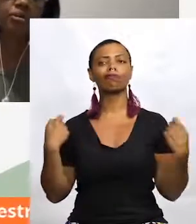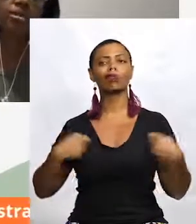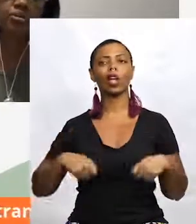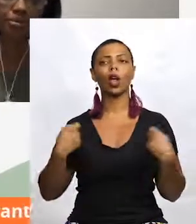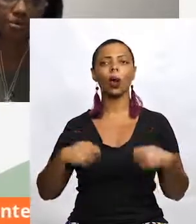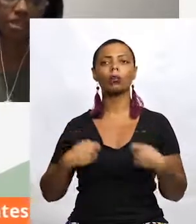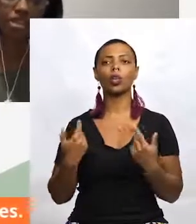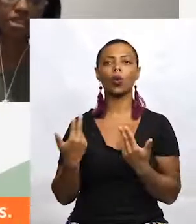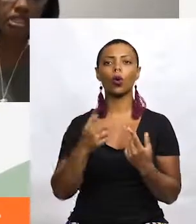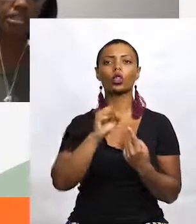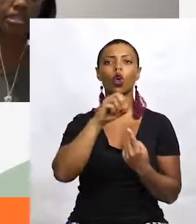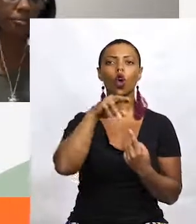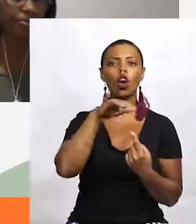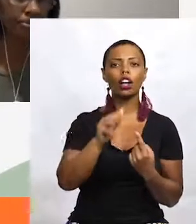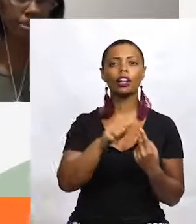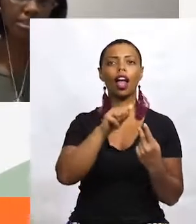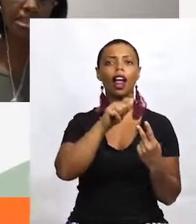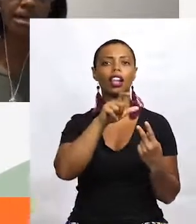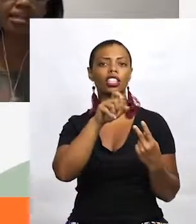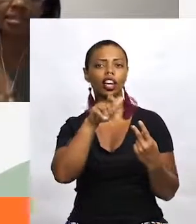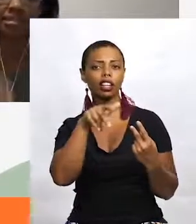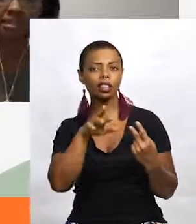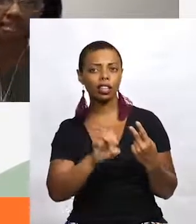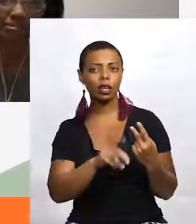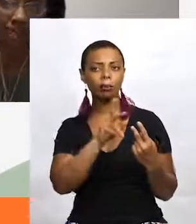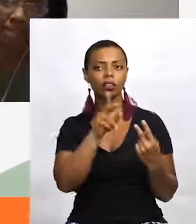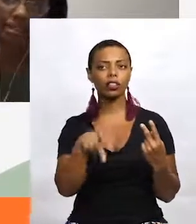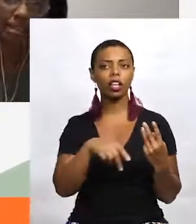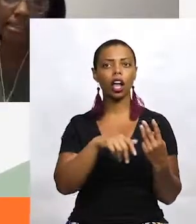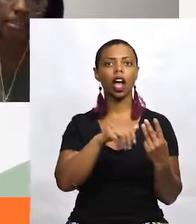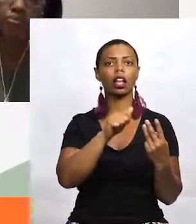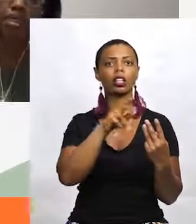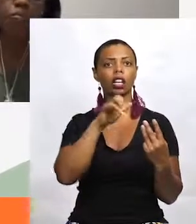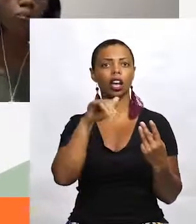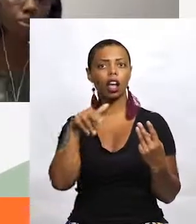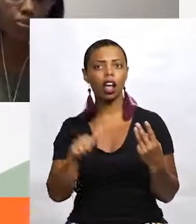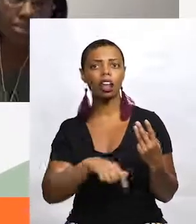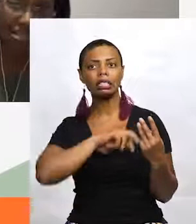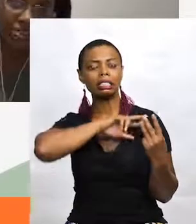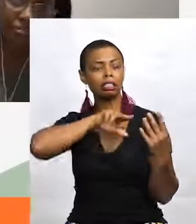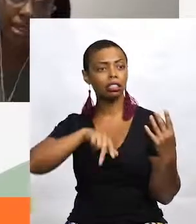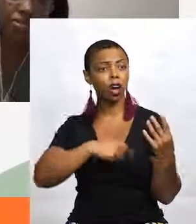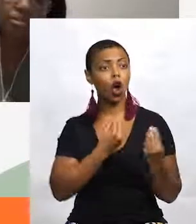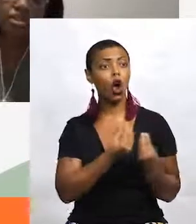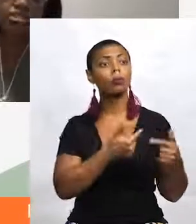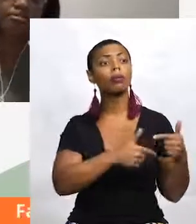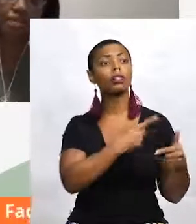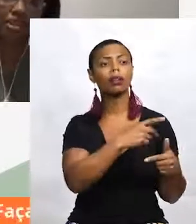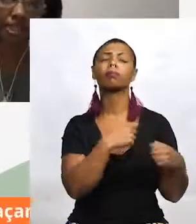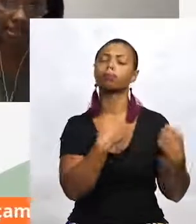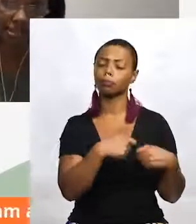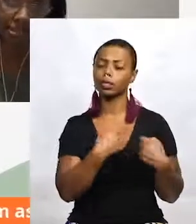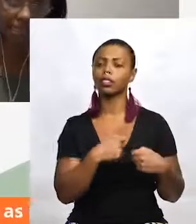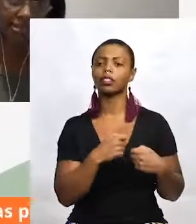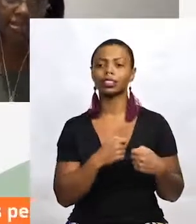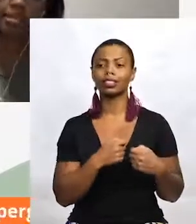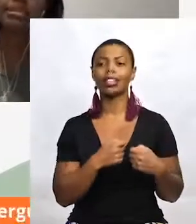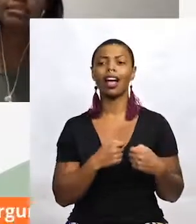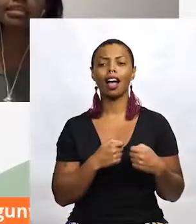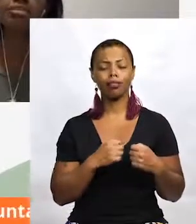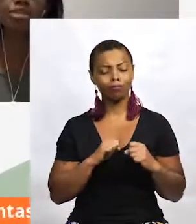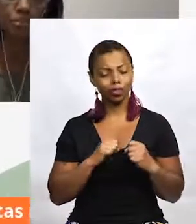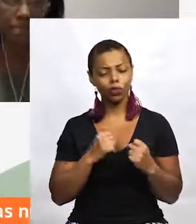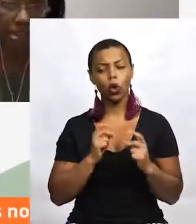professora Sônia, a professora Alexandre, que a professora Zélia, que a Adriana faz. Eu tenho muito o que ser feito quando a gente fala de raça.